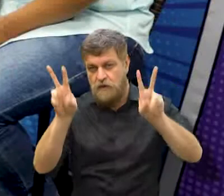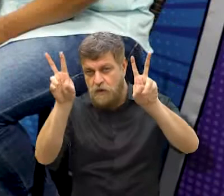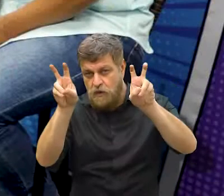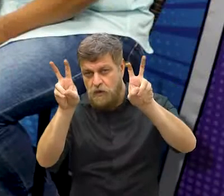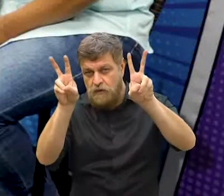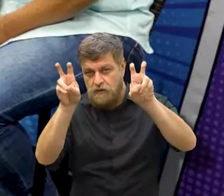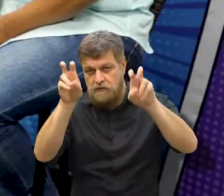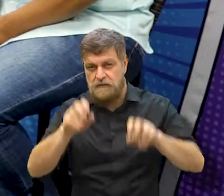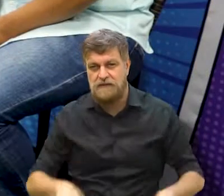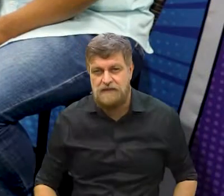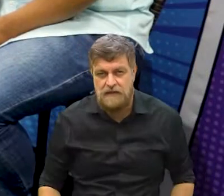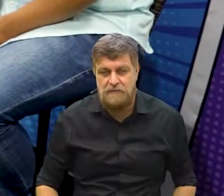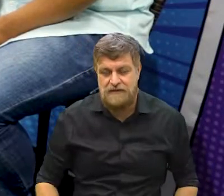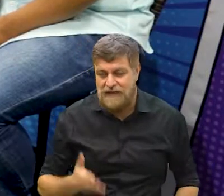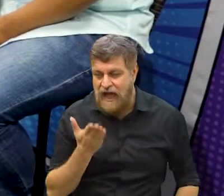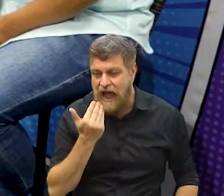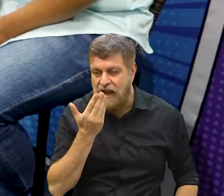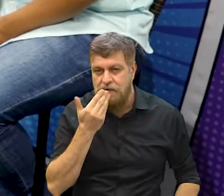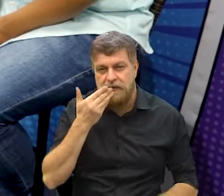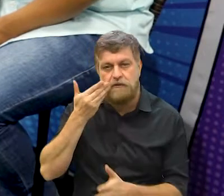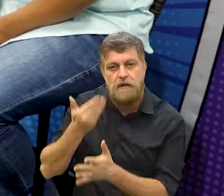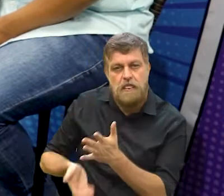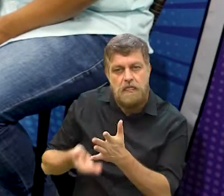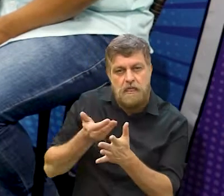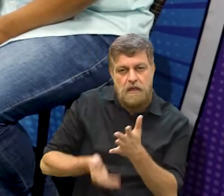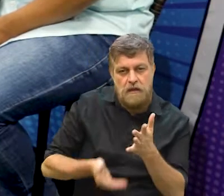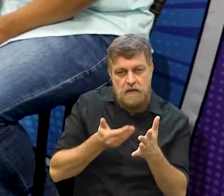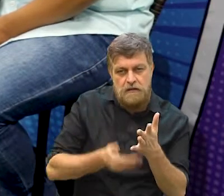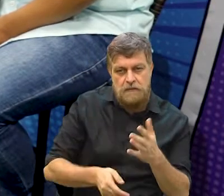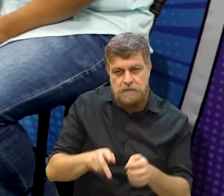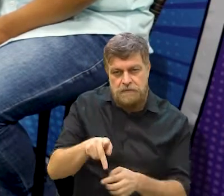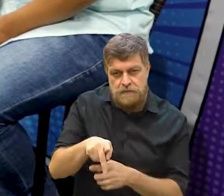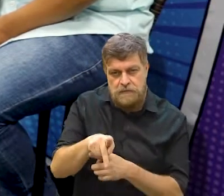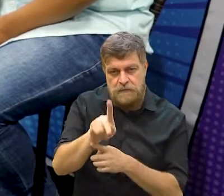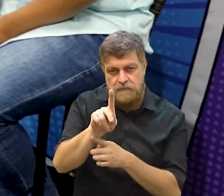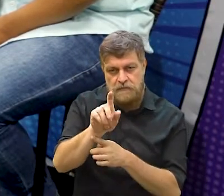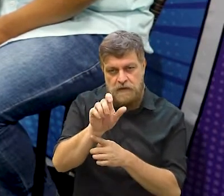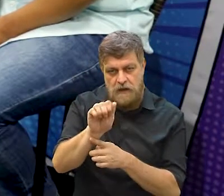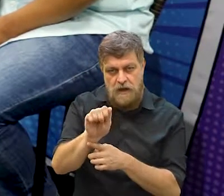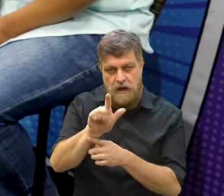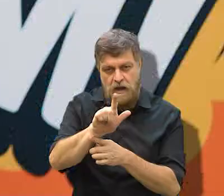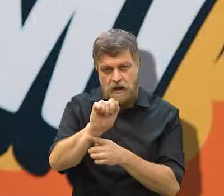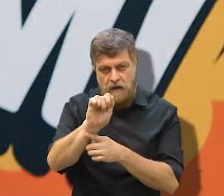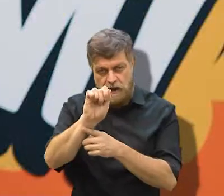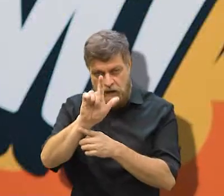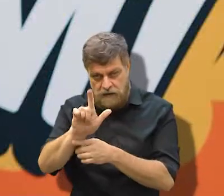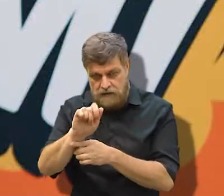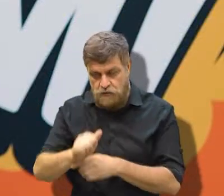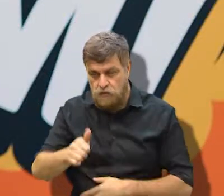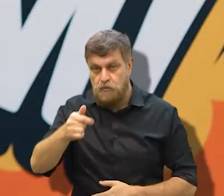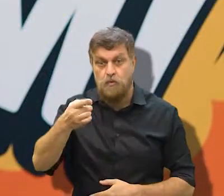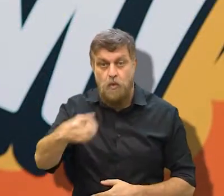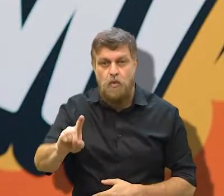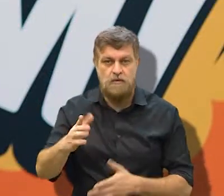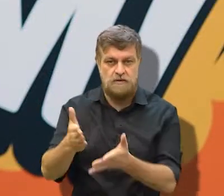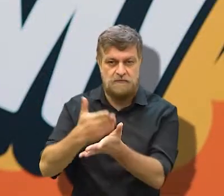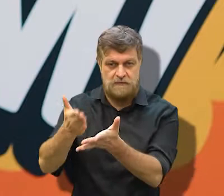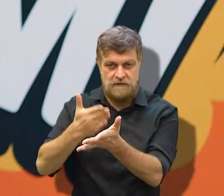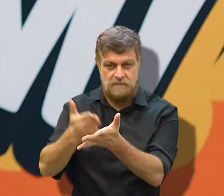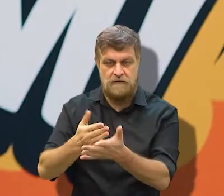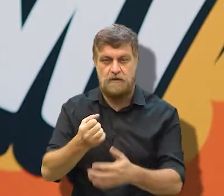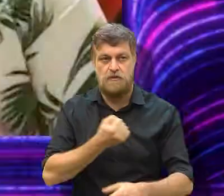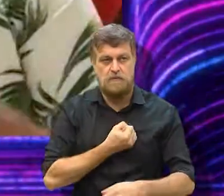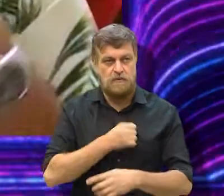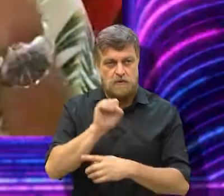de desperdício do alimento, o Khalil vem falando sobre isso nesse último volume, no